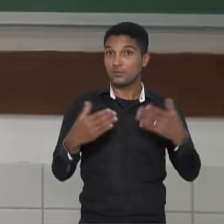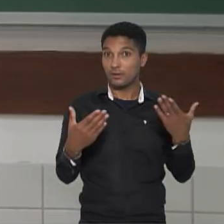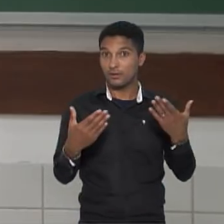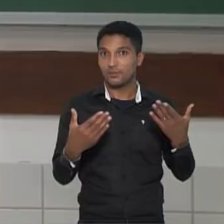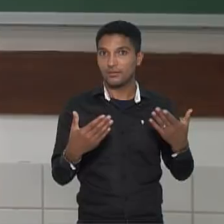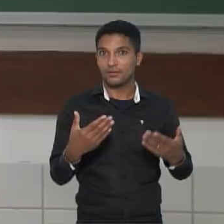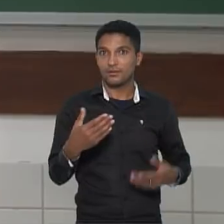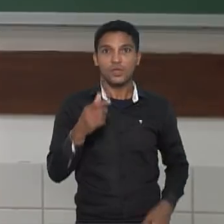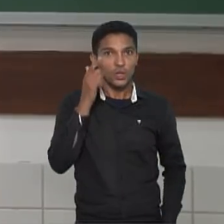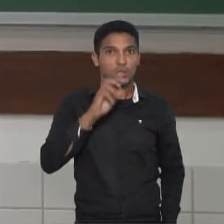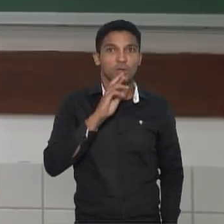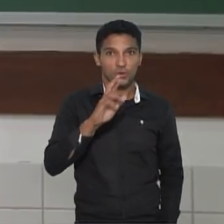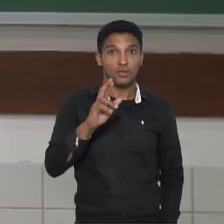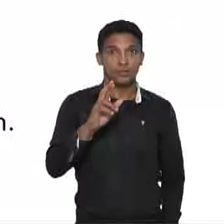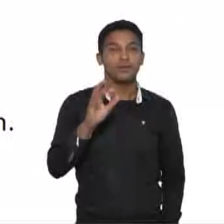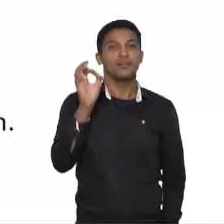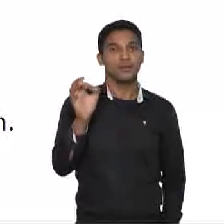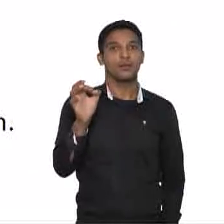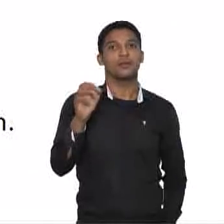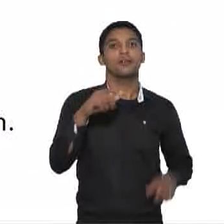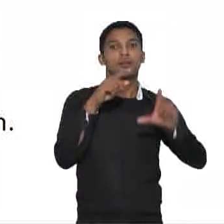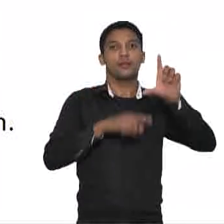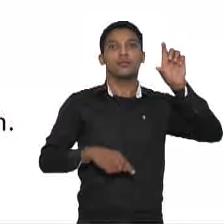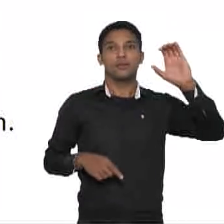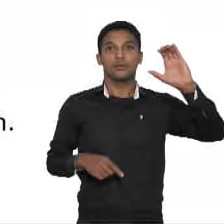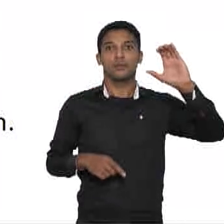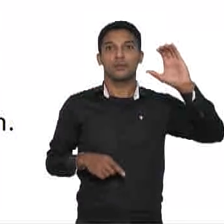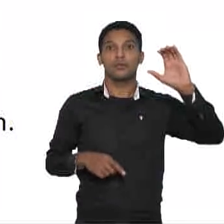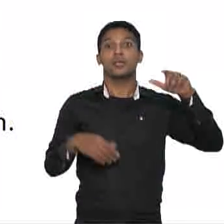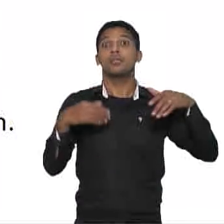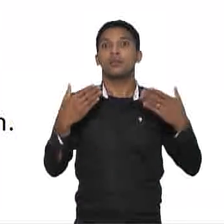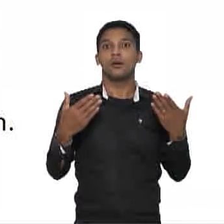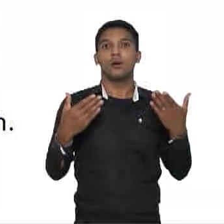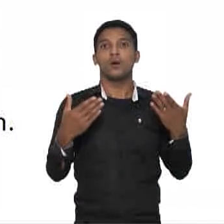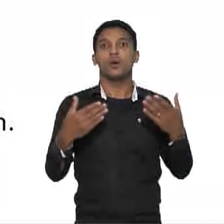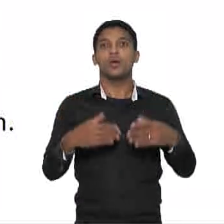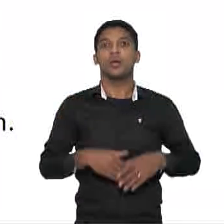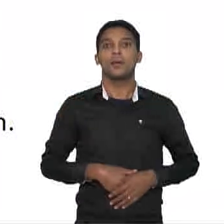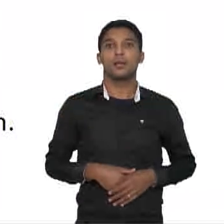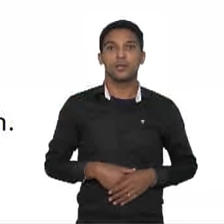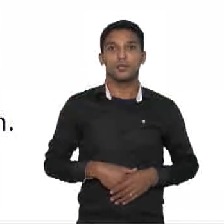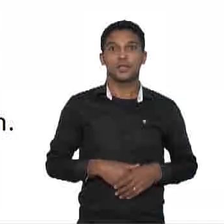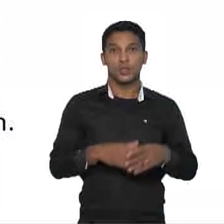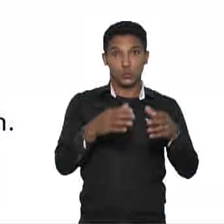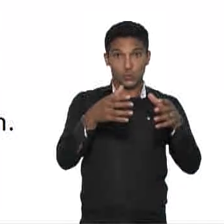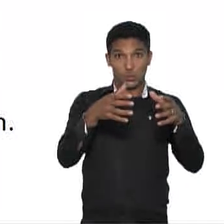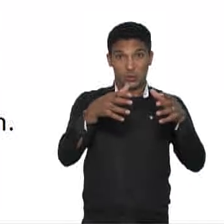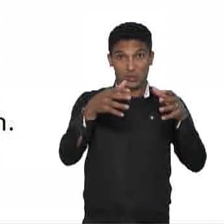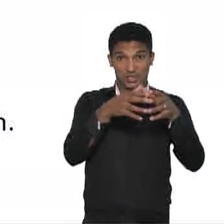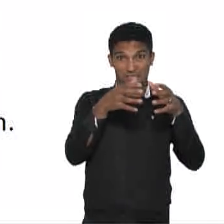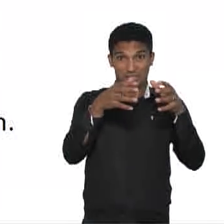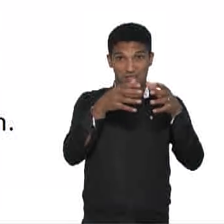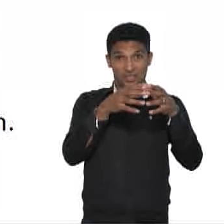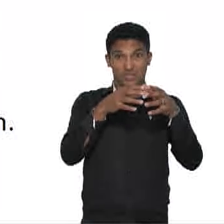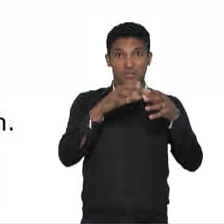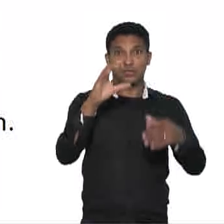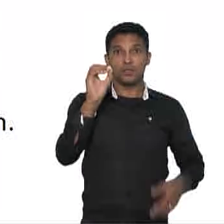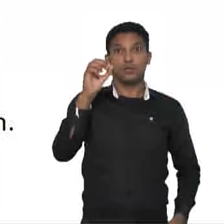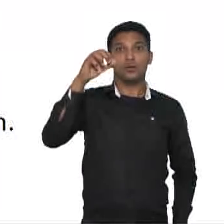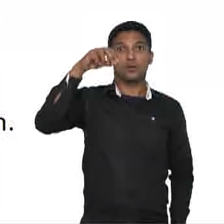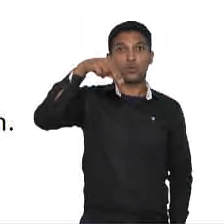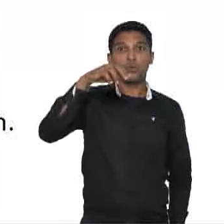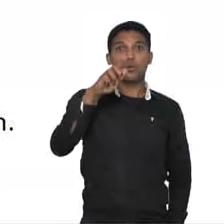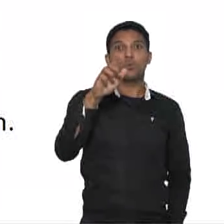E aí, resposta certa, letra C. A chegada dos conglomerados industriais em países